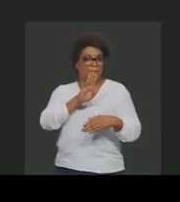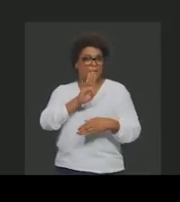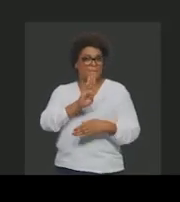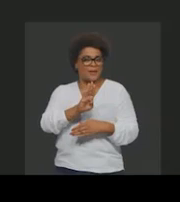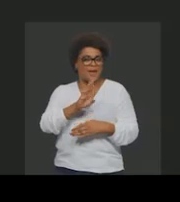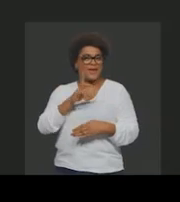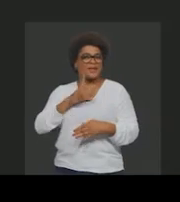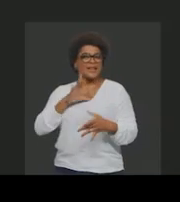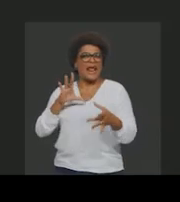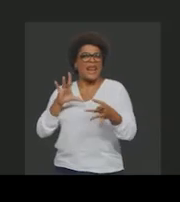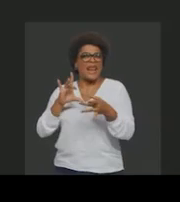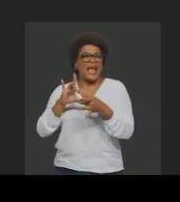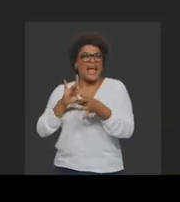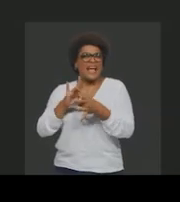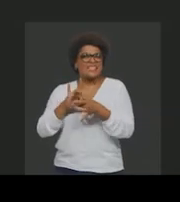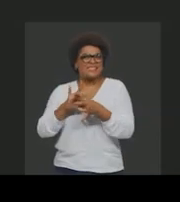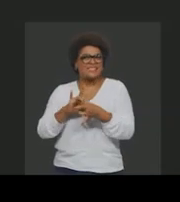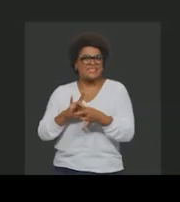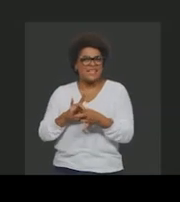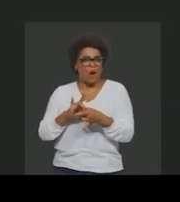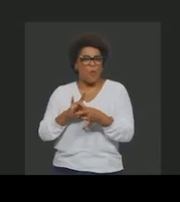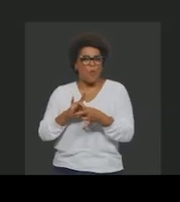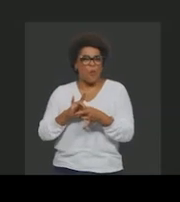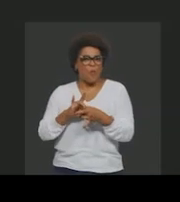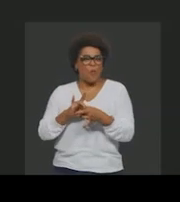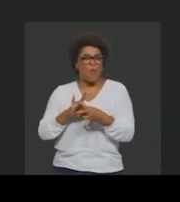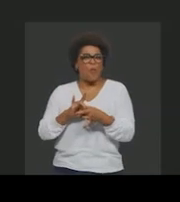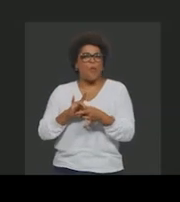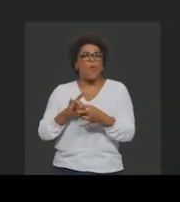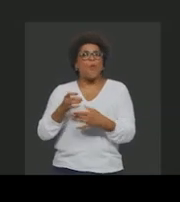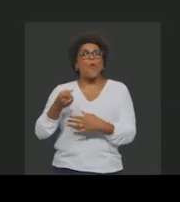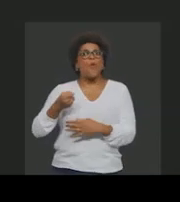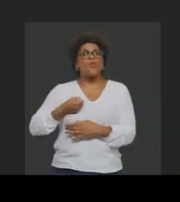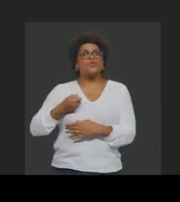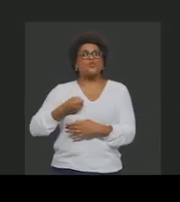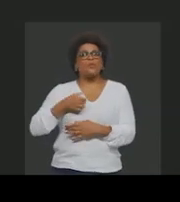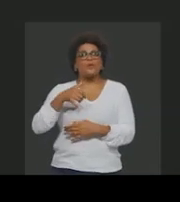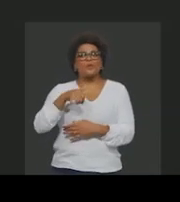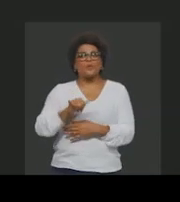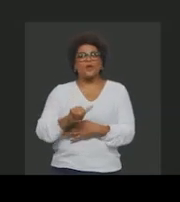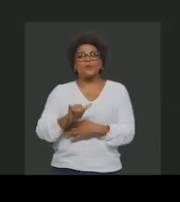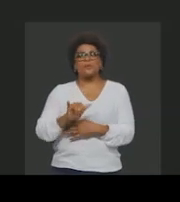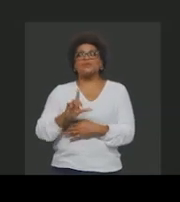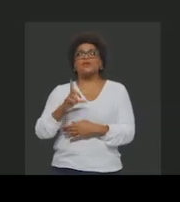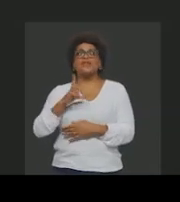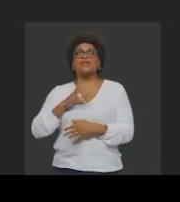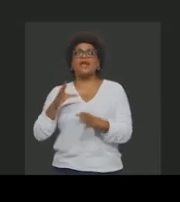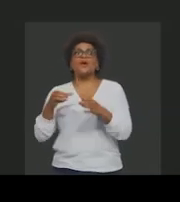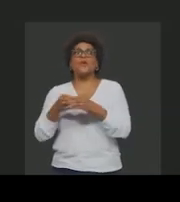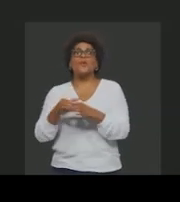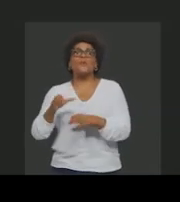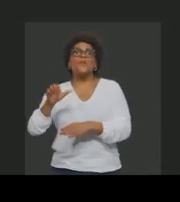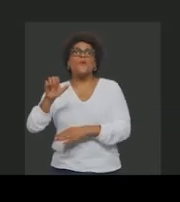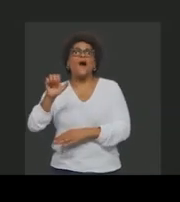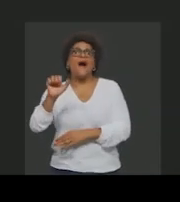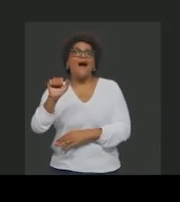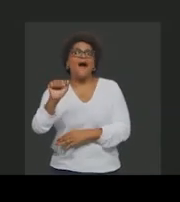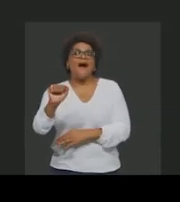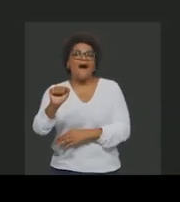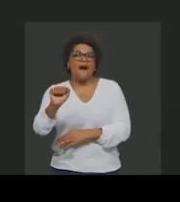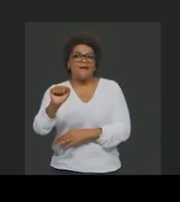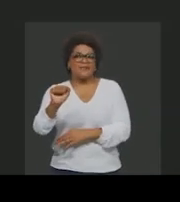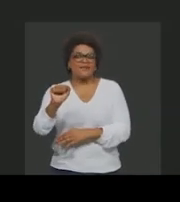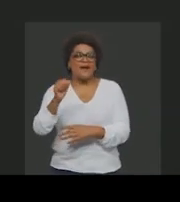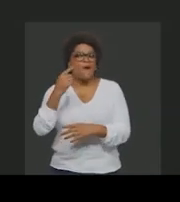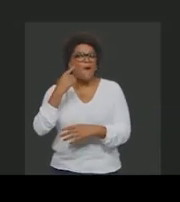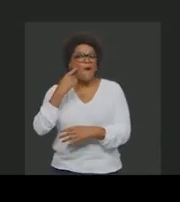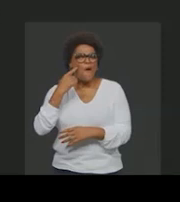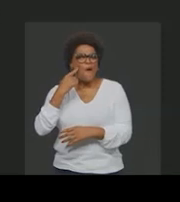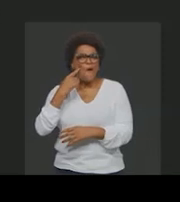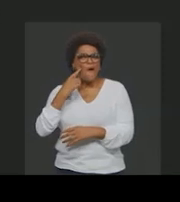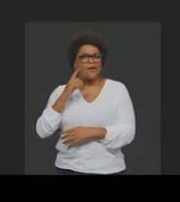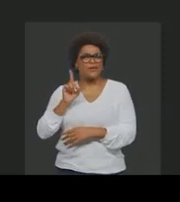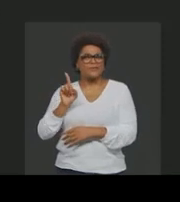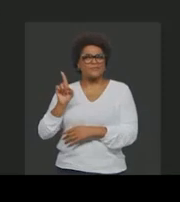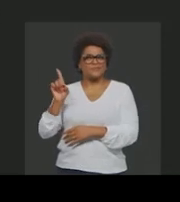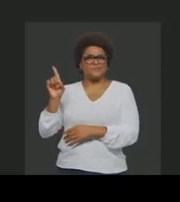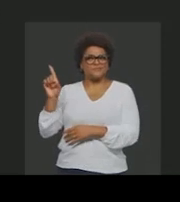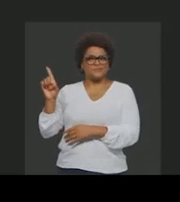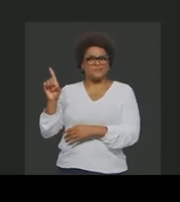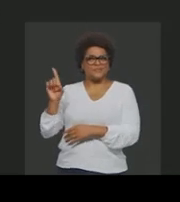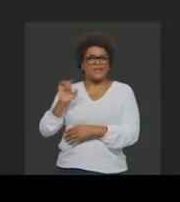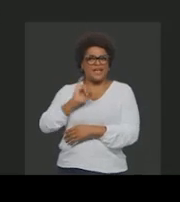ou seja, é onde você chega. Em símbolos, né, é isso aqui, a imagem da função são os y que estão em